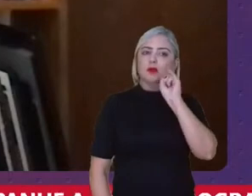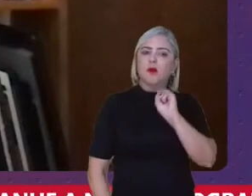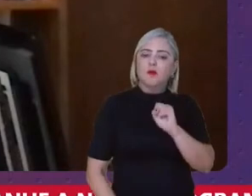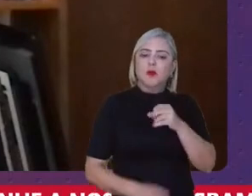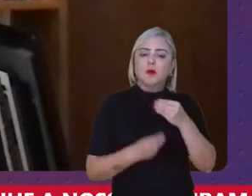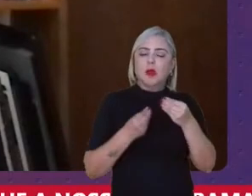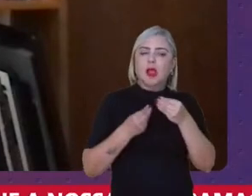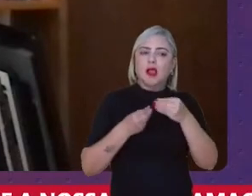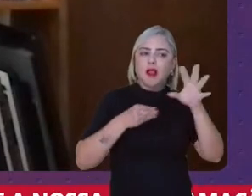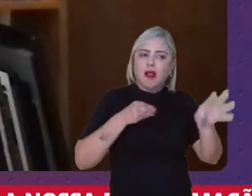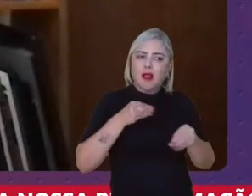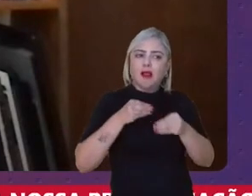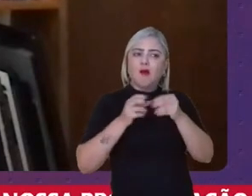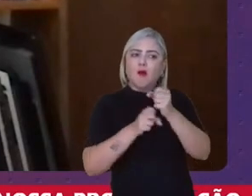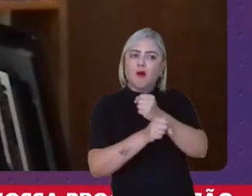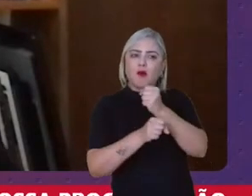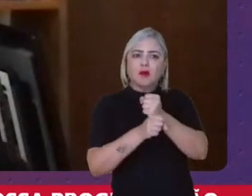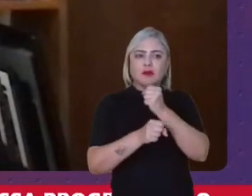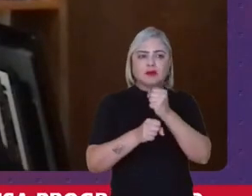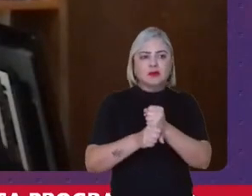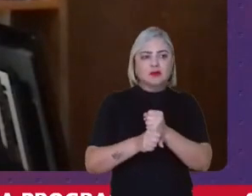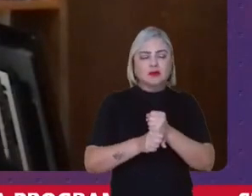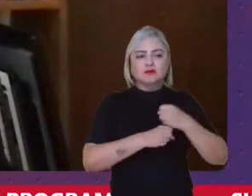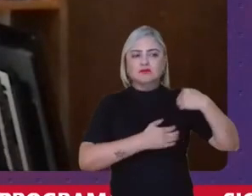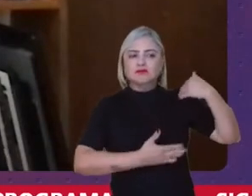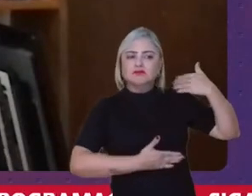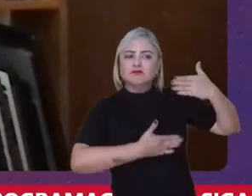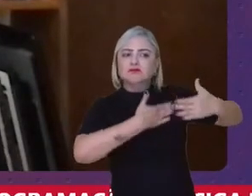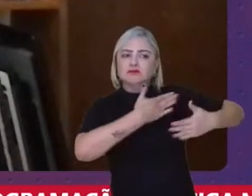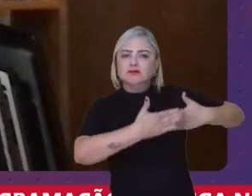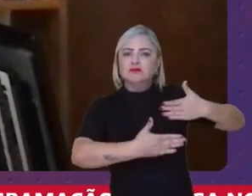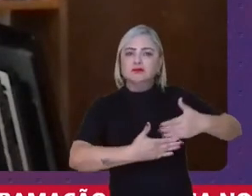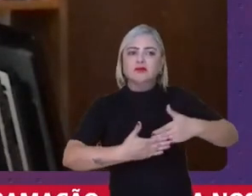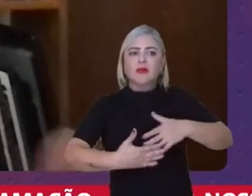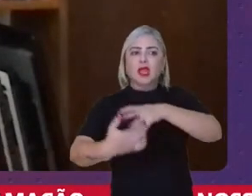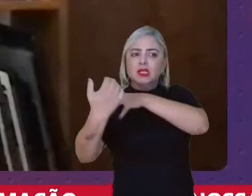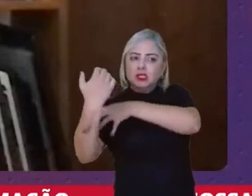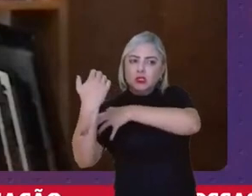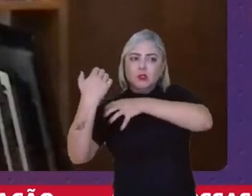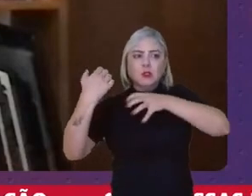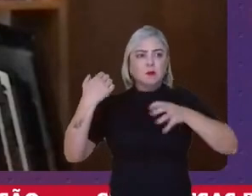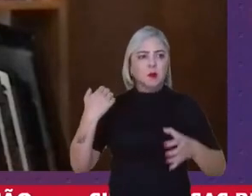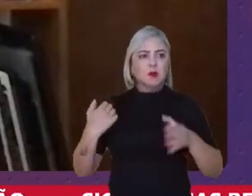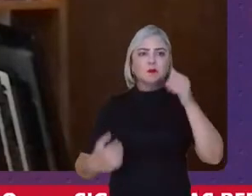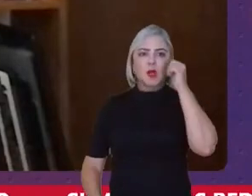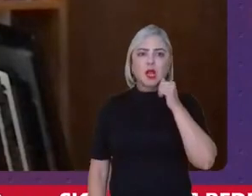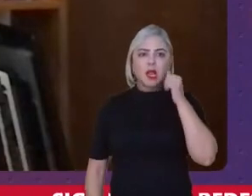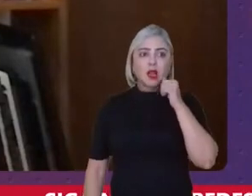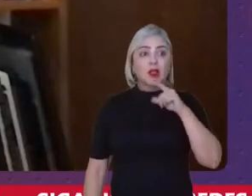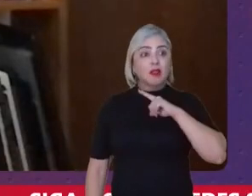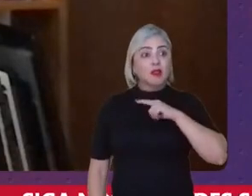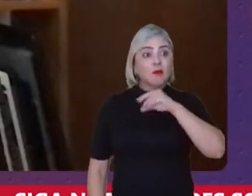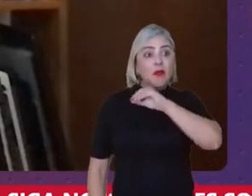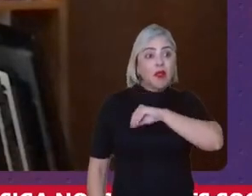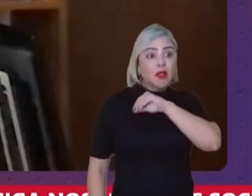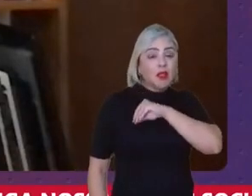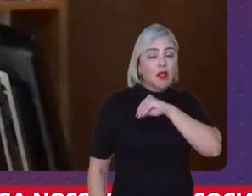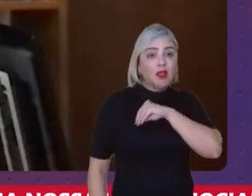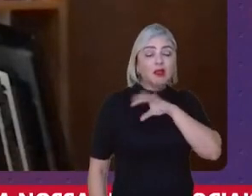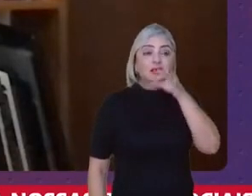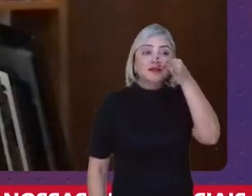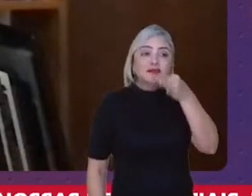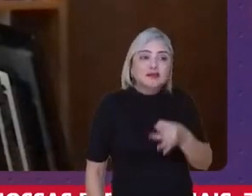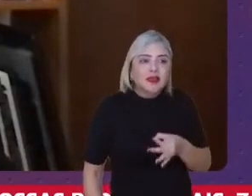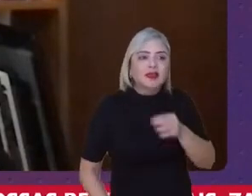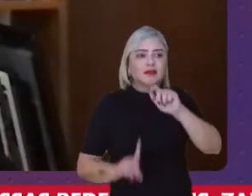elemento de construção de uma trajetória também de empoderamento das mulheres, à medida que elas passavam a ter uma renda certa